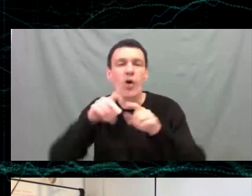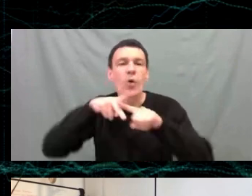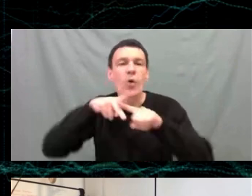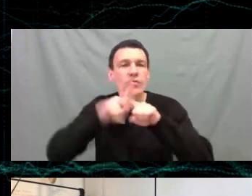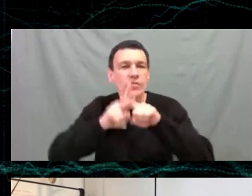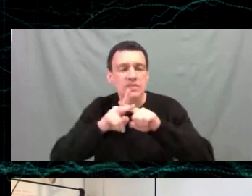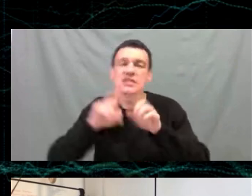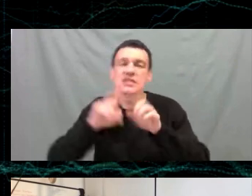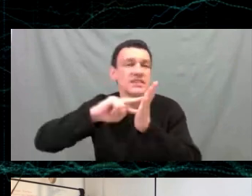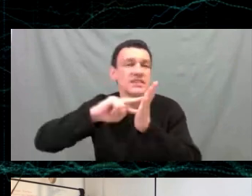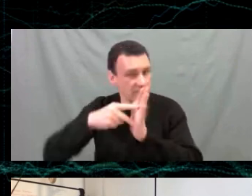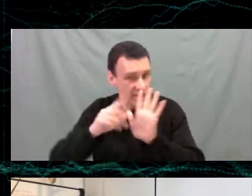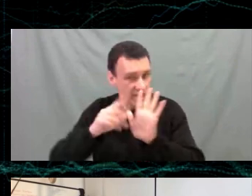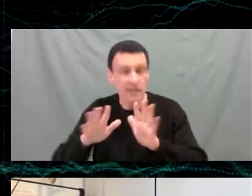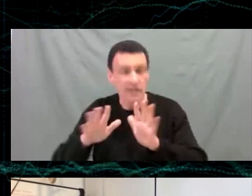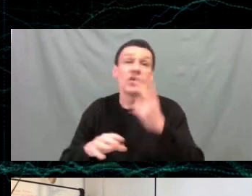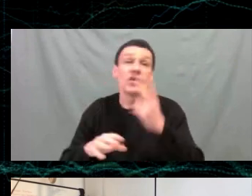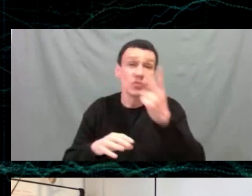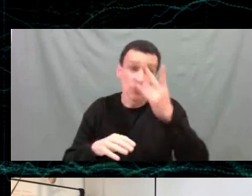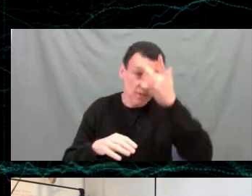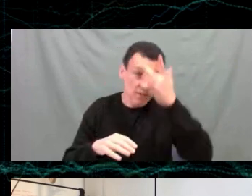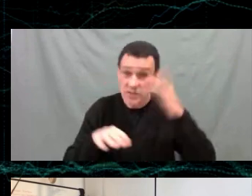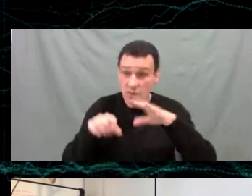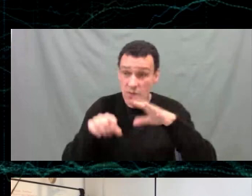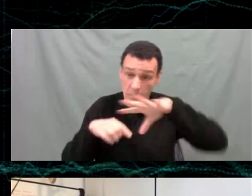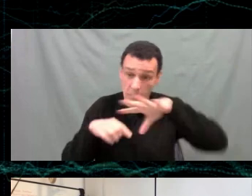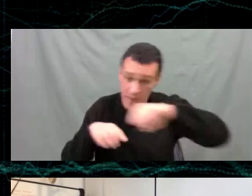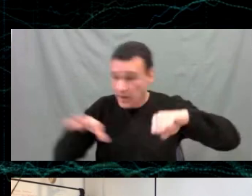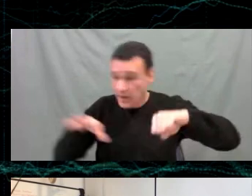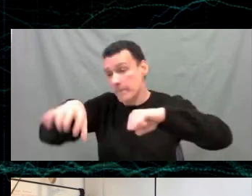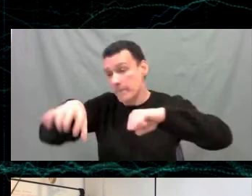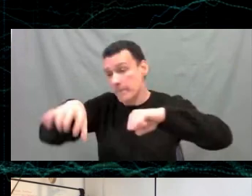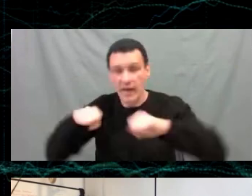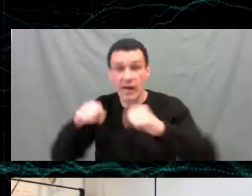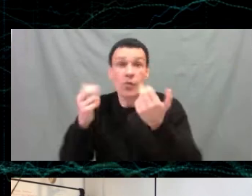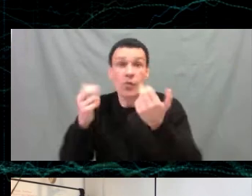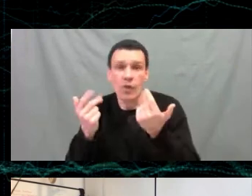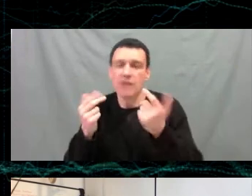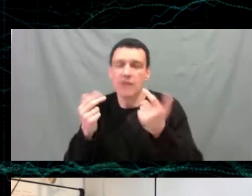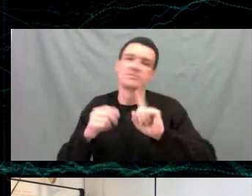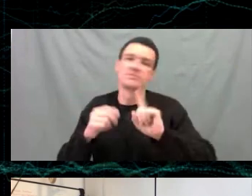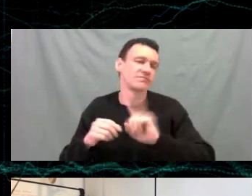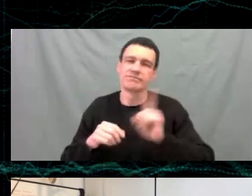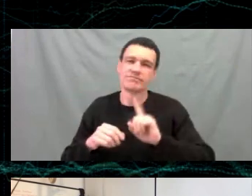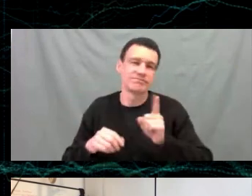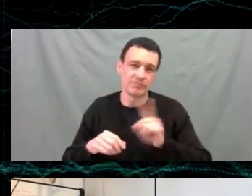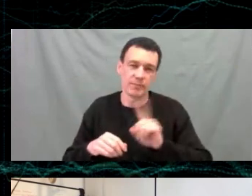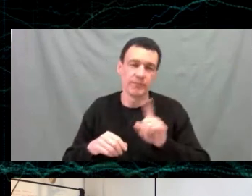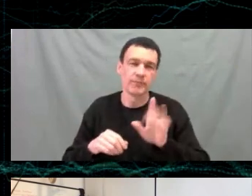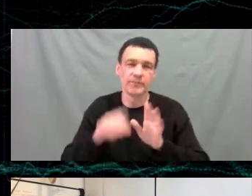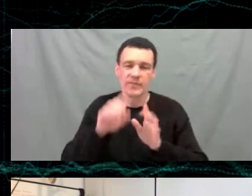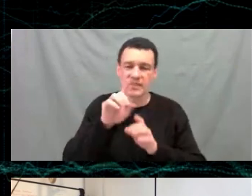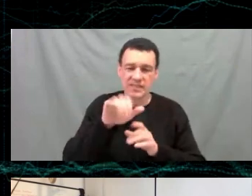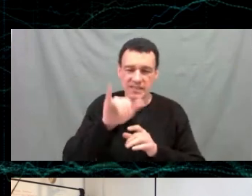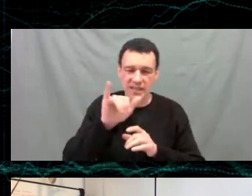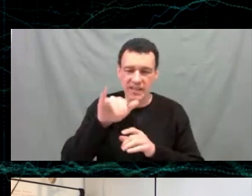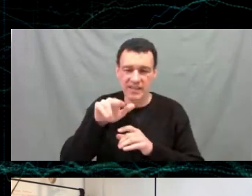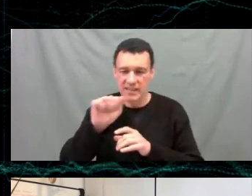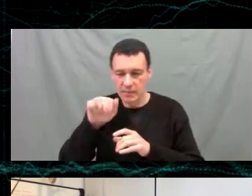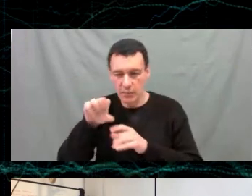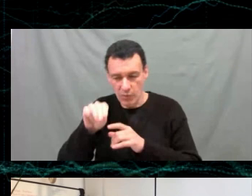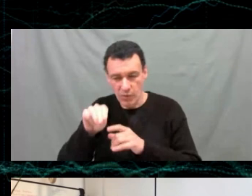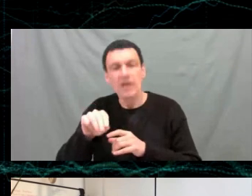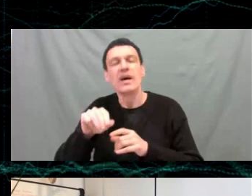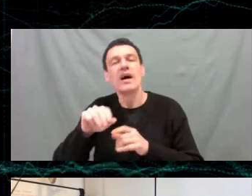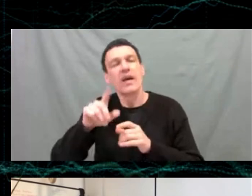estar aplicando o mesmo Terraform ao mesmo tempo, porque o Dynamo vai fazer com que eu consiga adquirir um lock e depois que eu terminar,